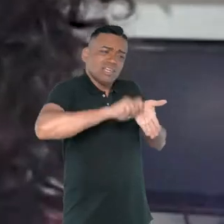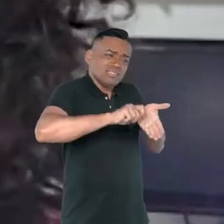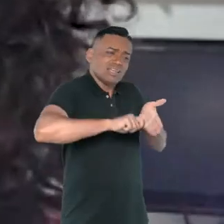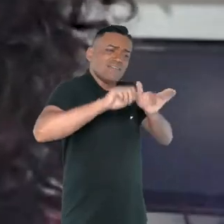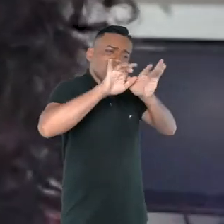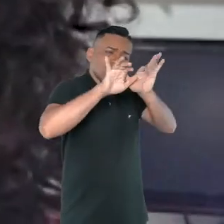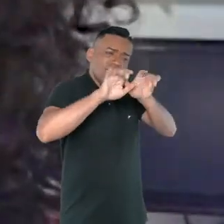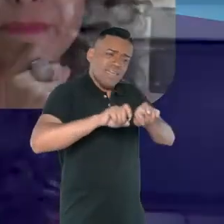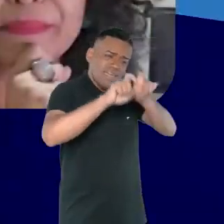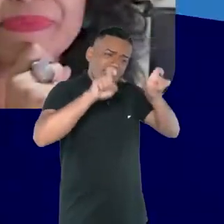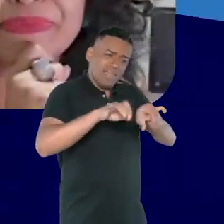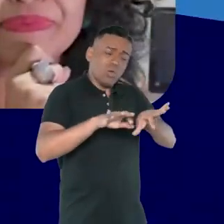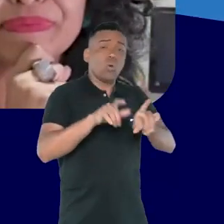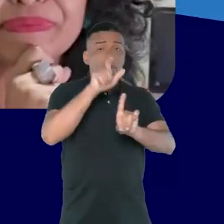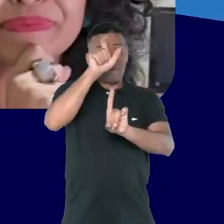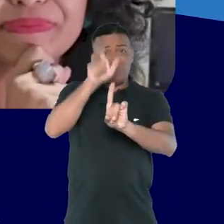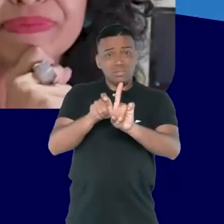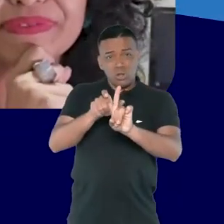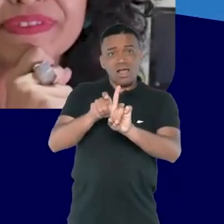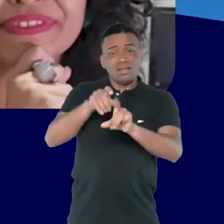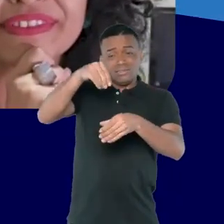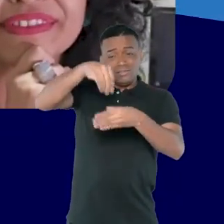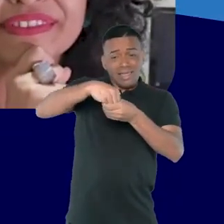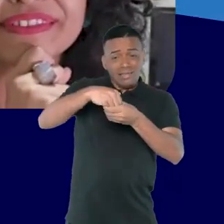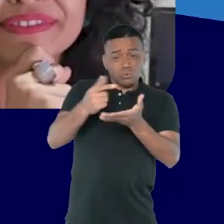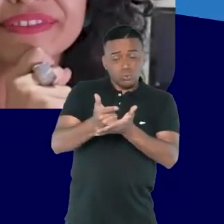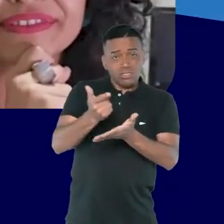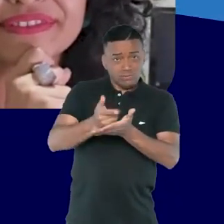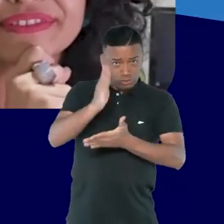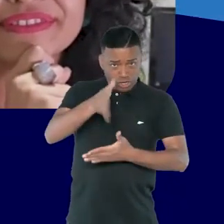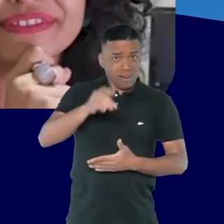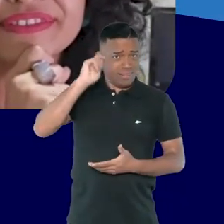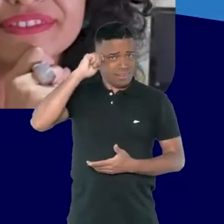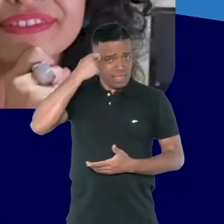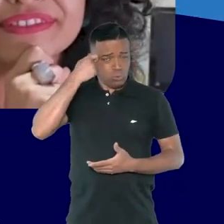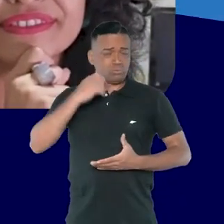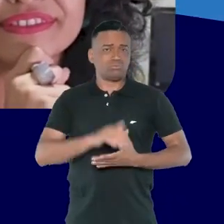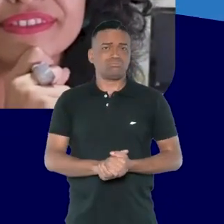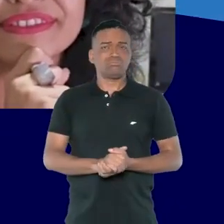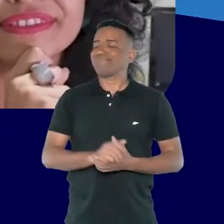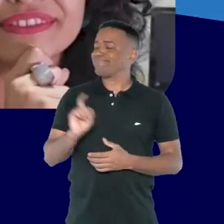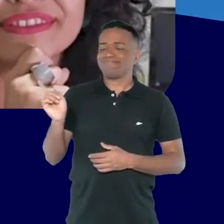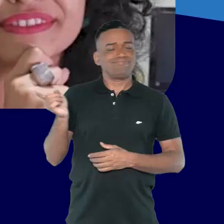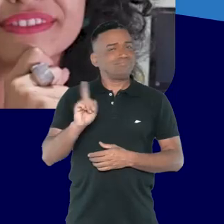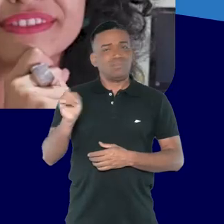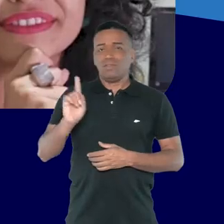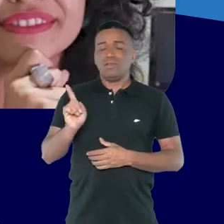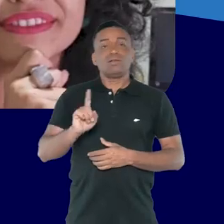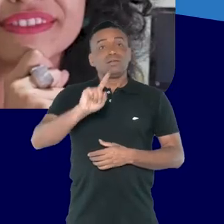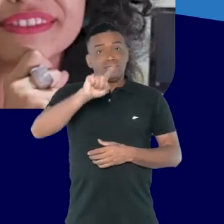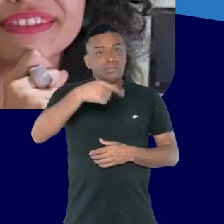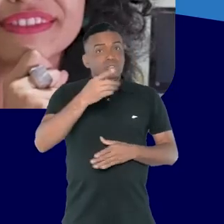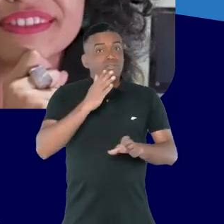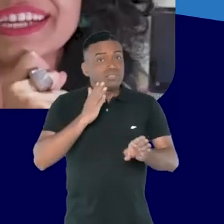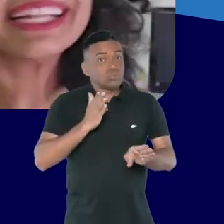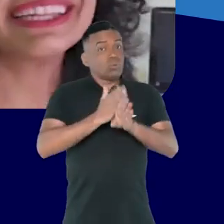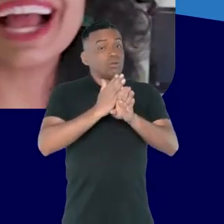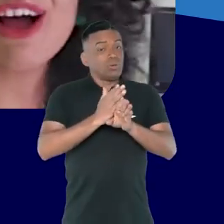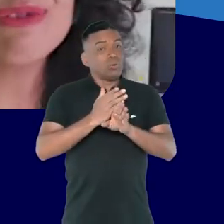saber também. Lá nos primeiros livros, os seus personagens, eles já eram